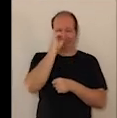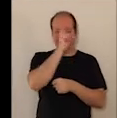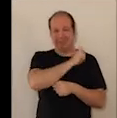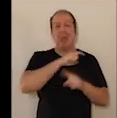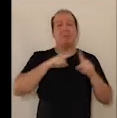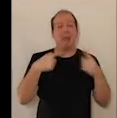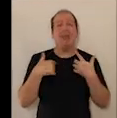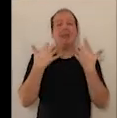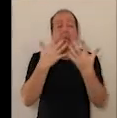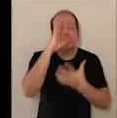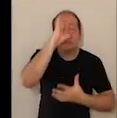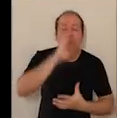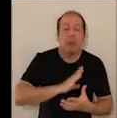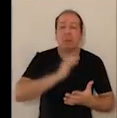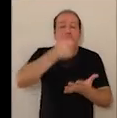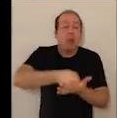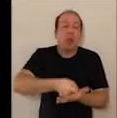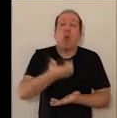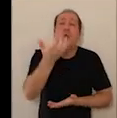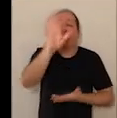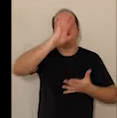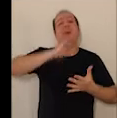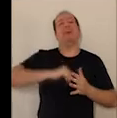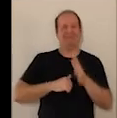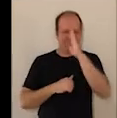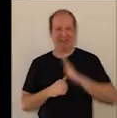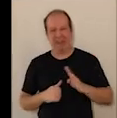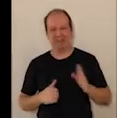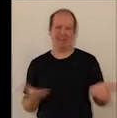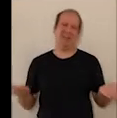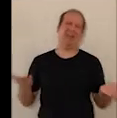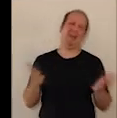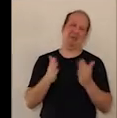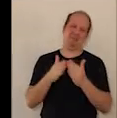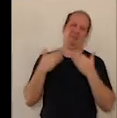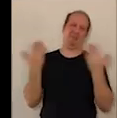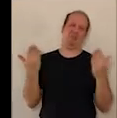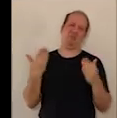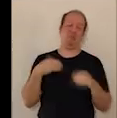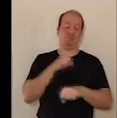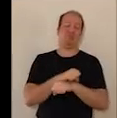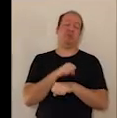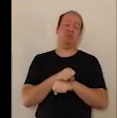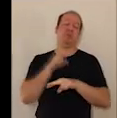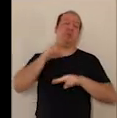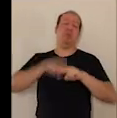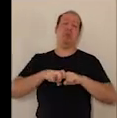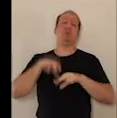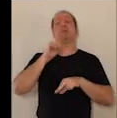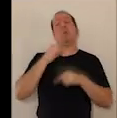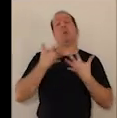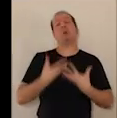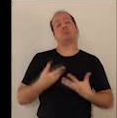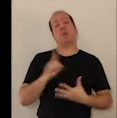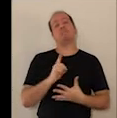de graça. De graça? Ah, então que espere sentado, para não cansar. Que